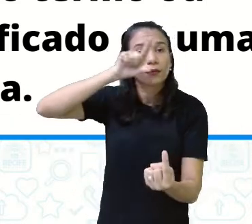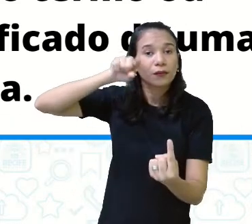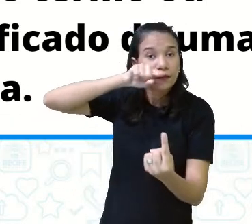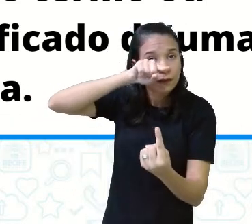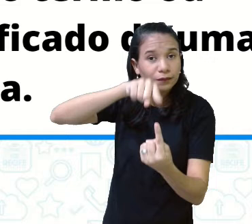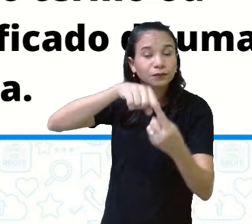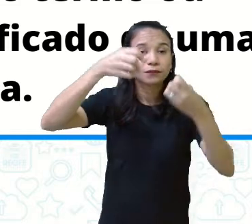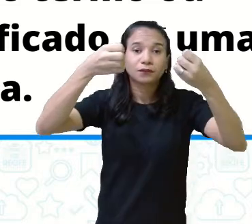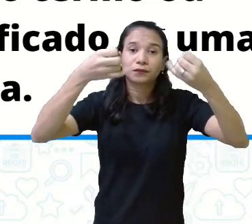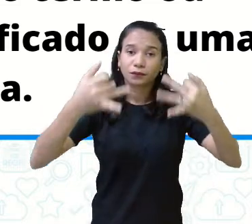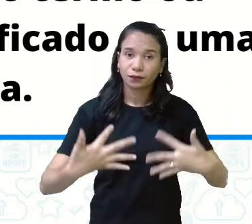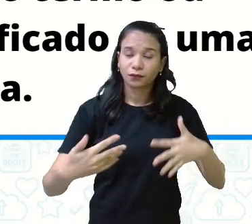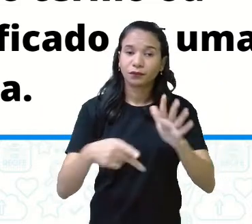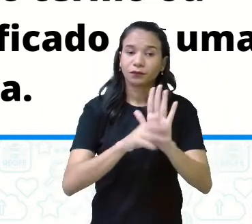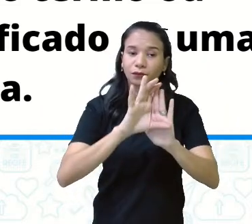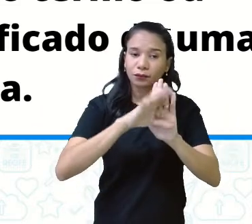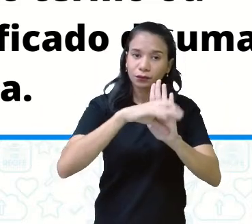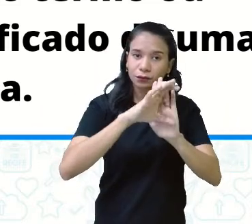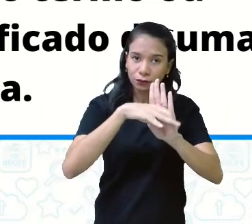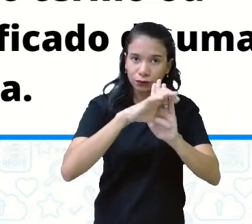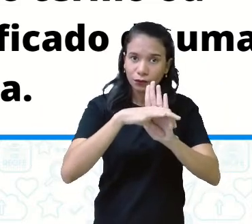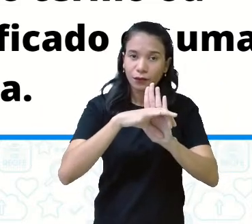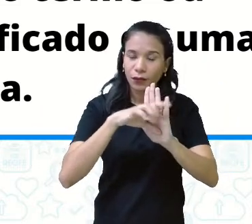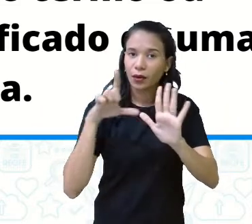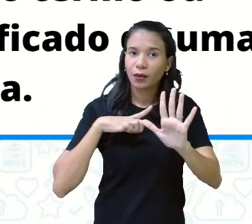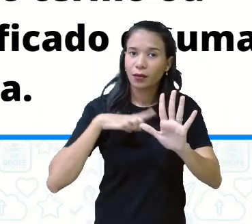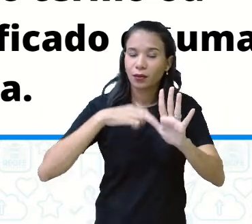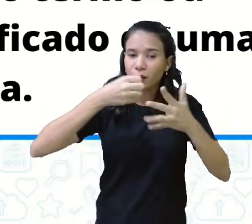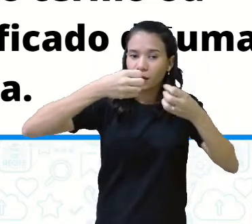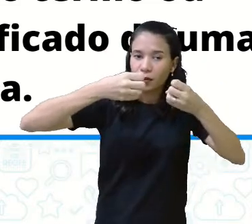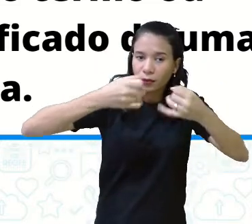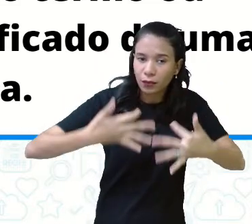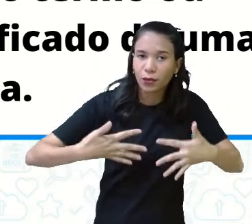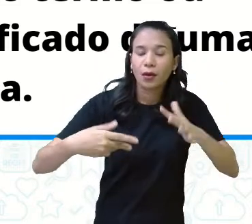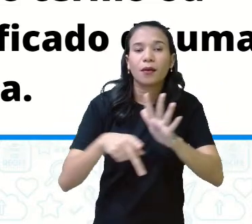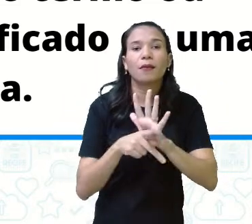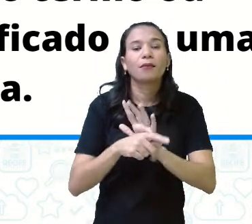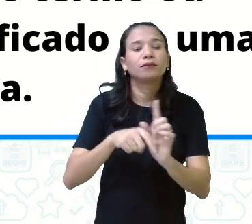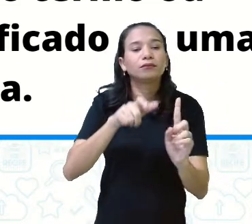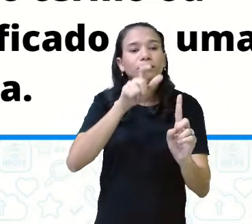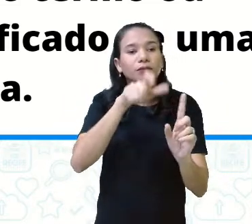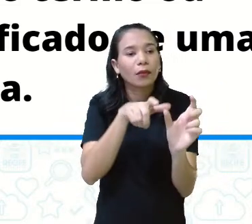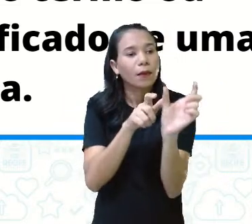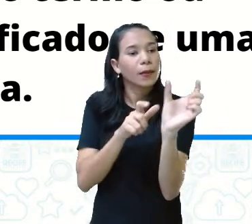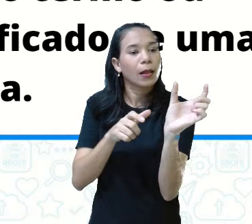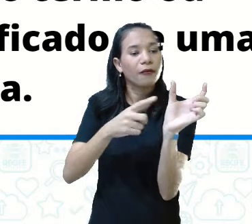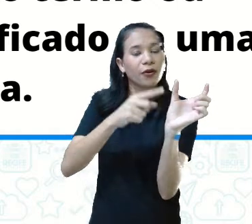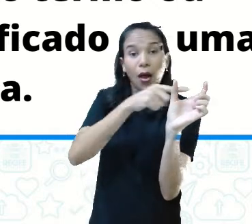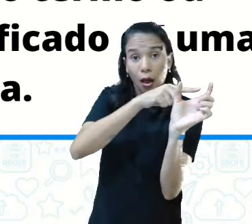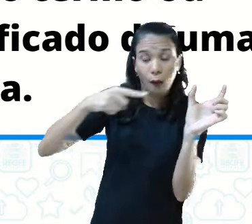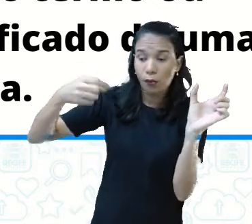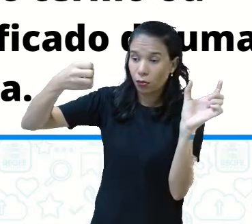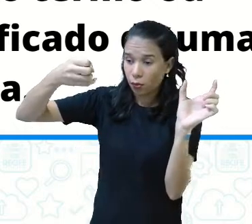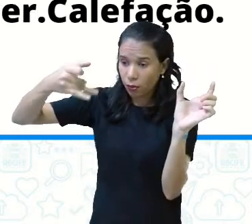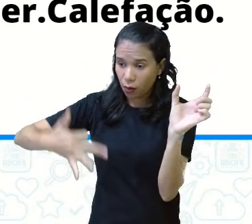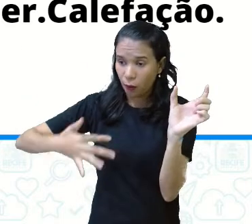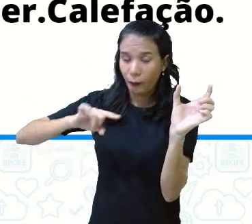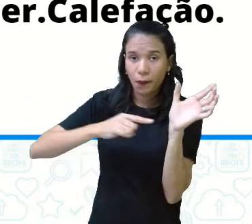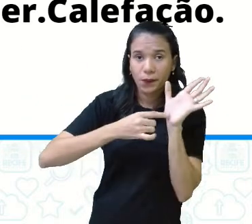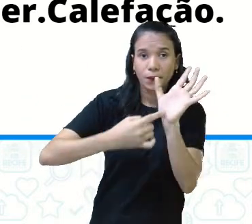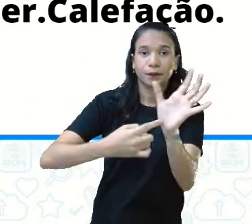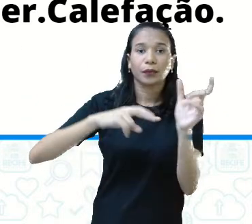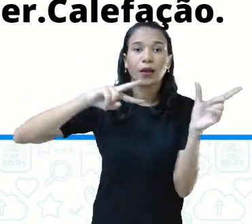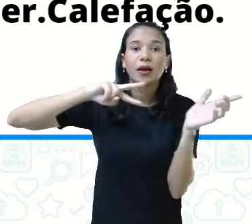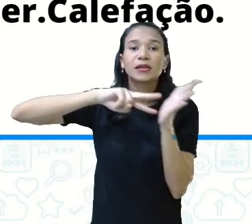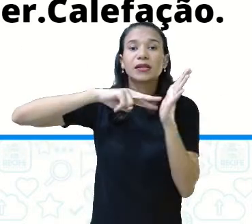a explicar um conceito, dar definições para um determinado termo ou apresentar o